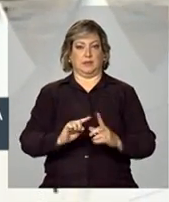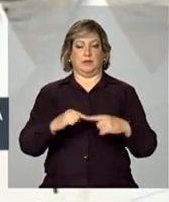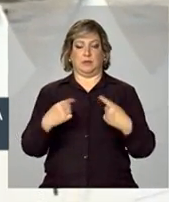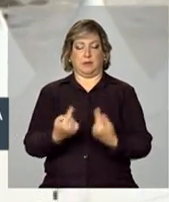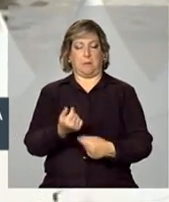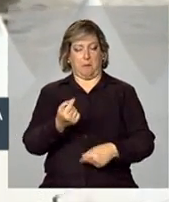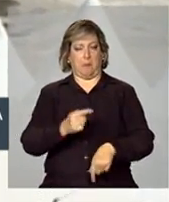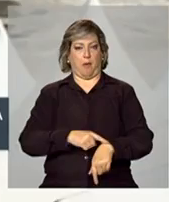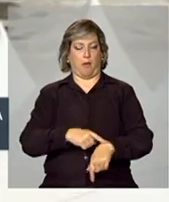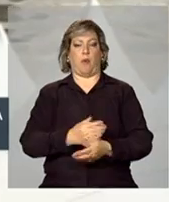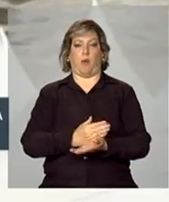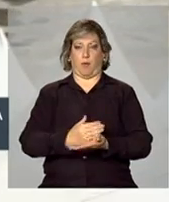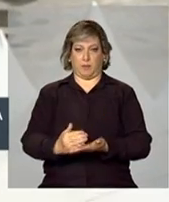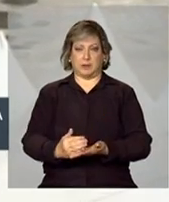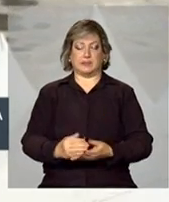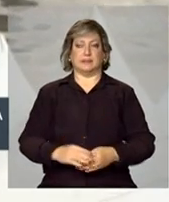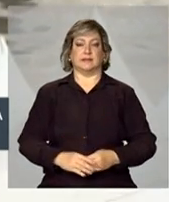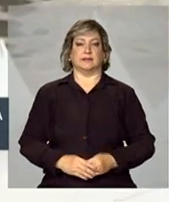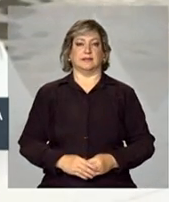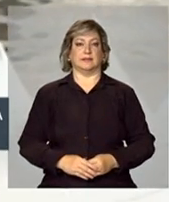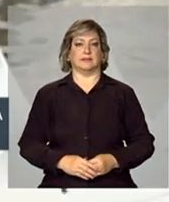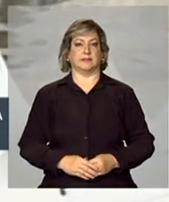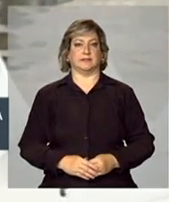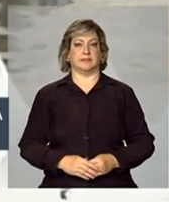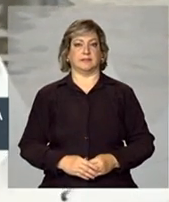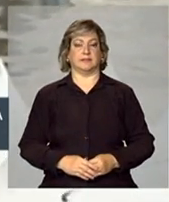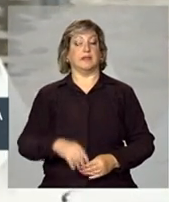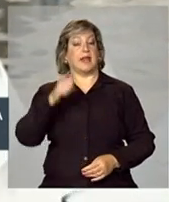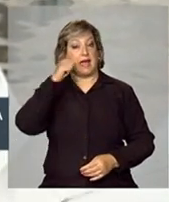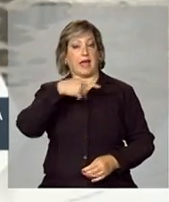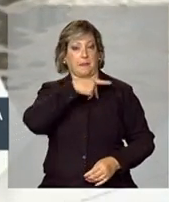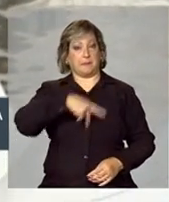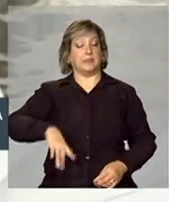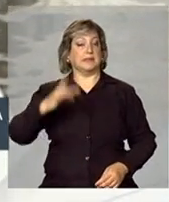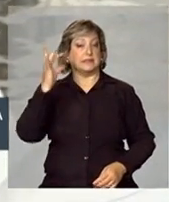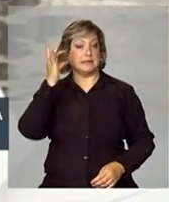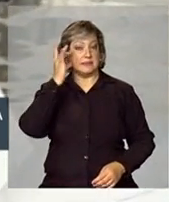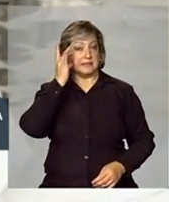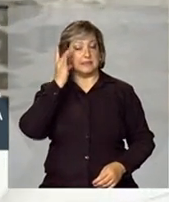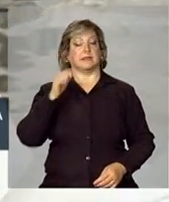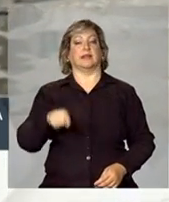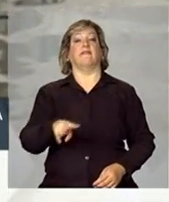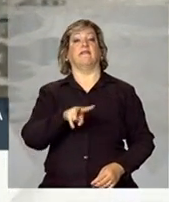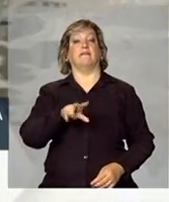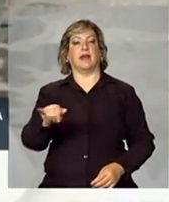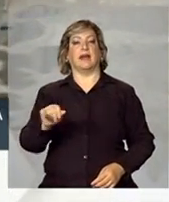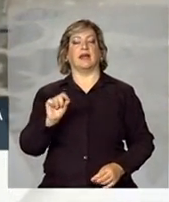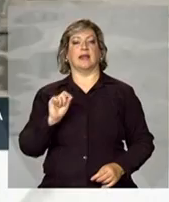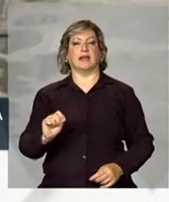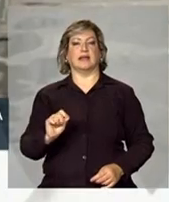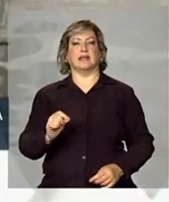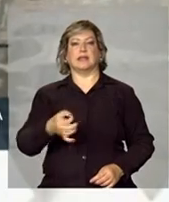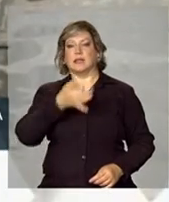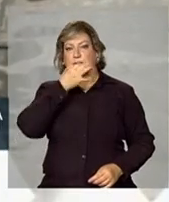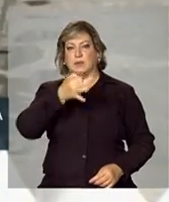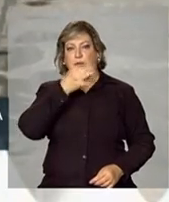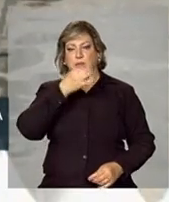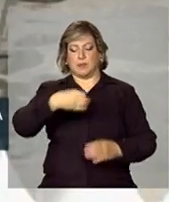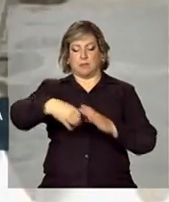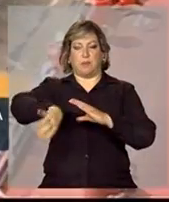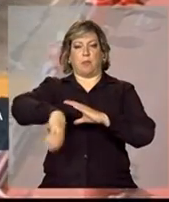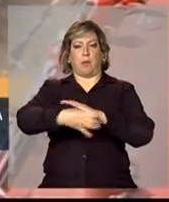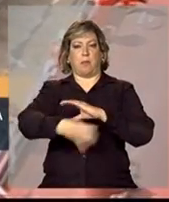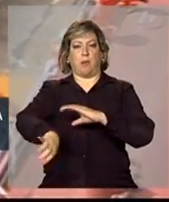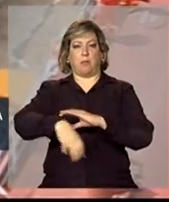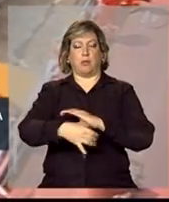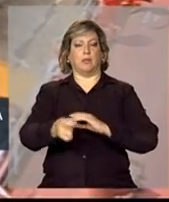começa daqui a pouco a presidenta deila Roussef ela vai tocar um sino que vai indicar a partida do